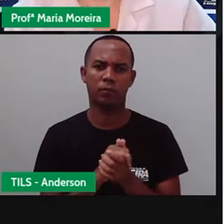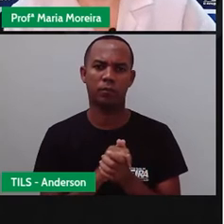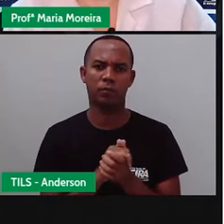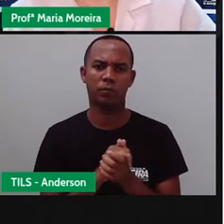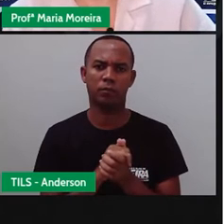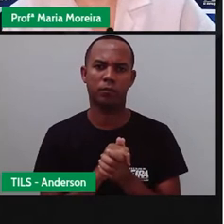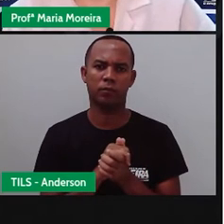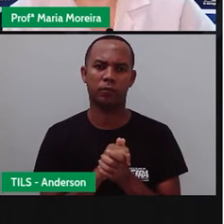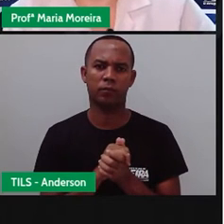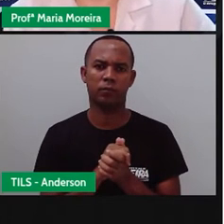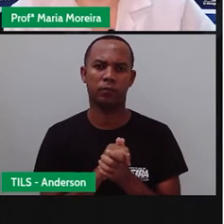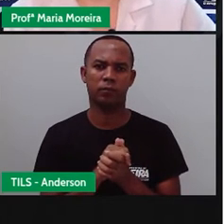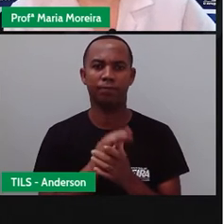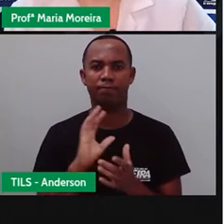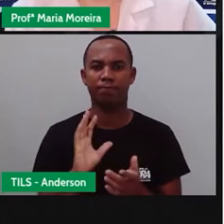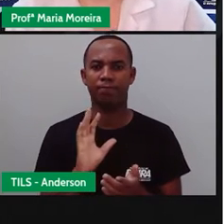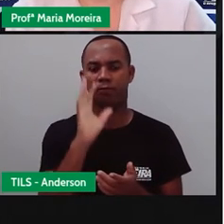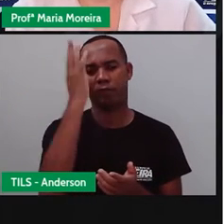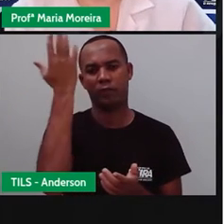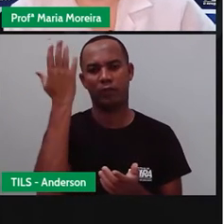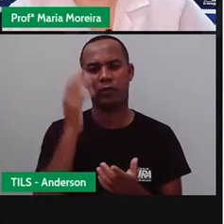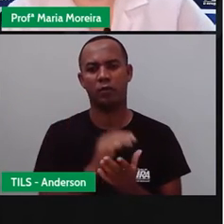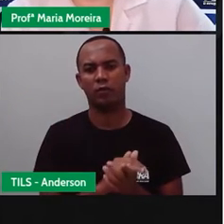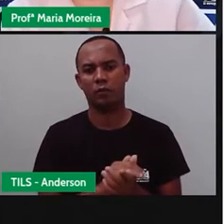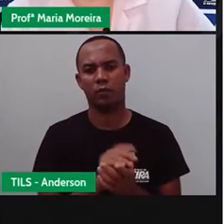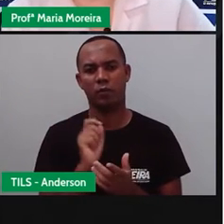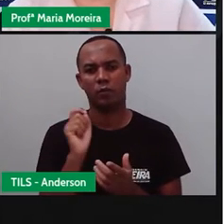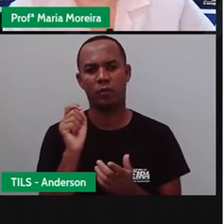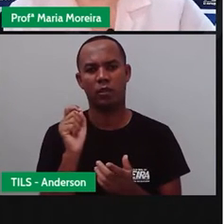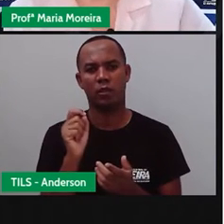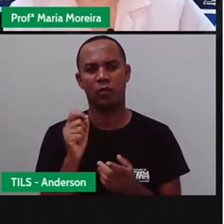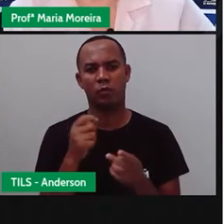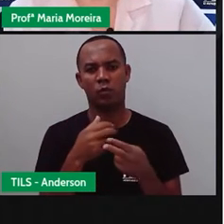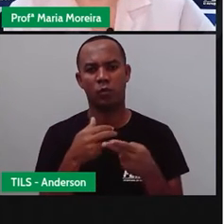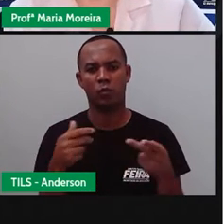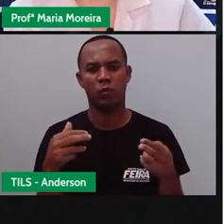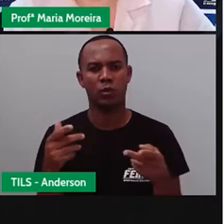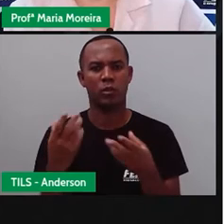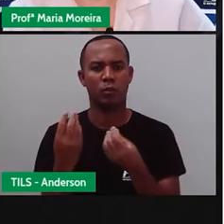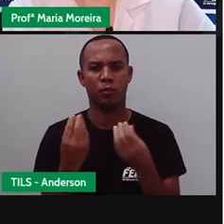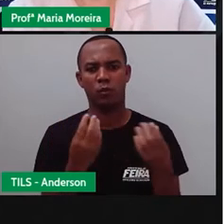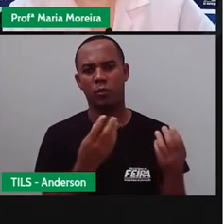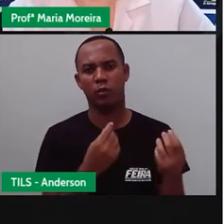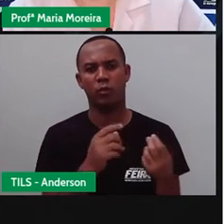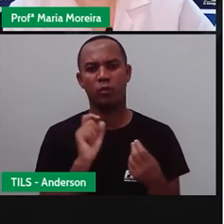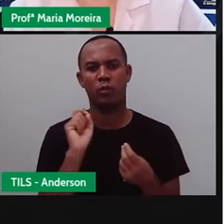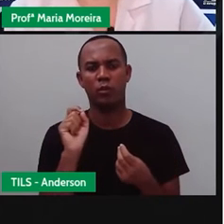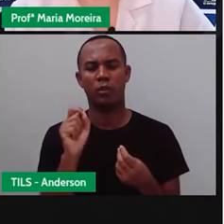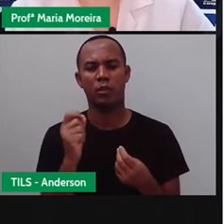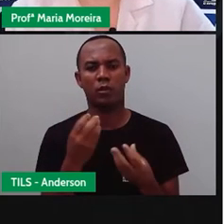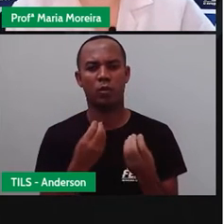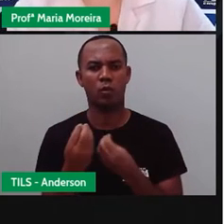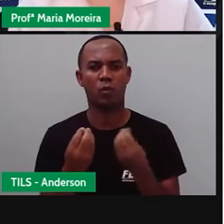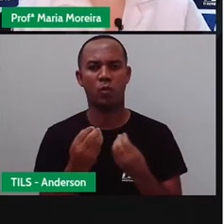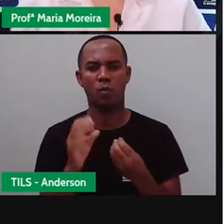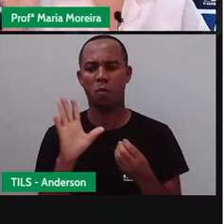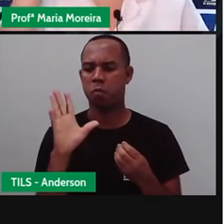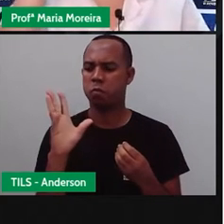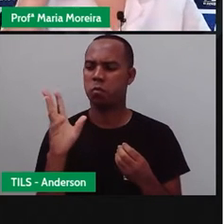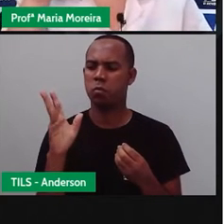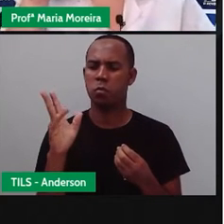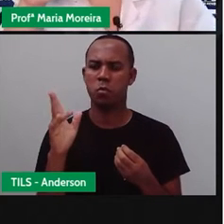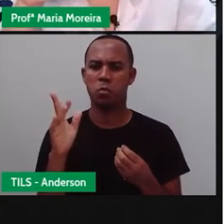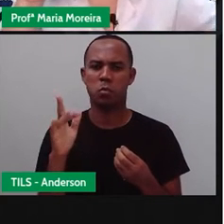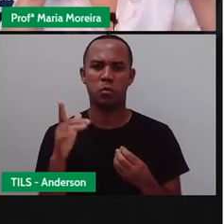Bom vamos lá acontece né que quando as quantidades eram muito grandes né não havia a mão que chegasse